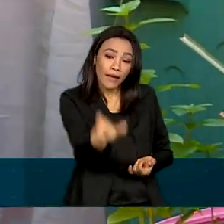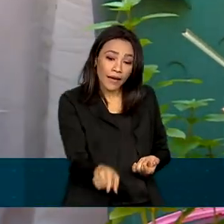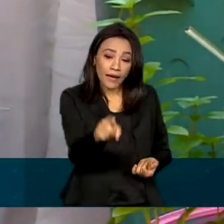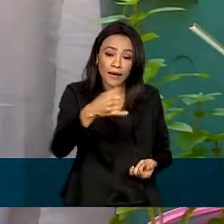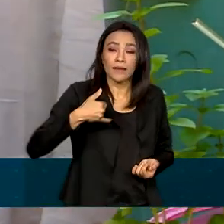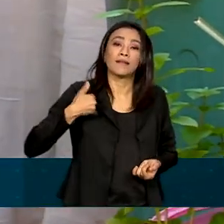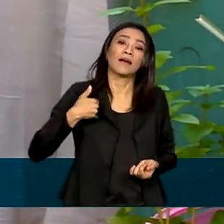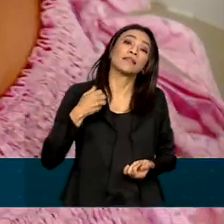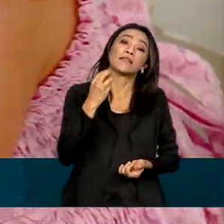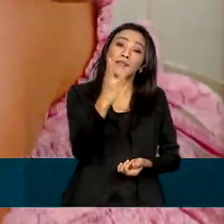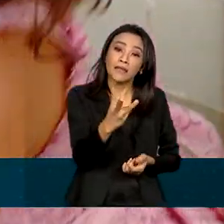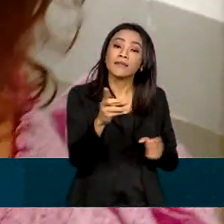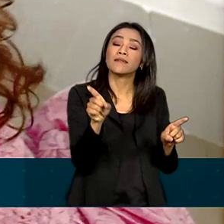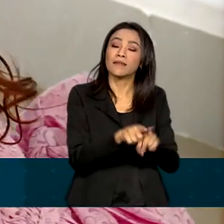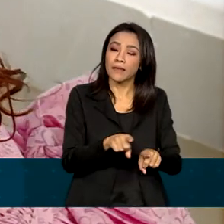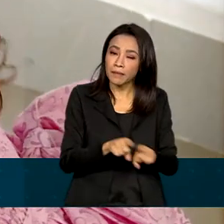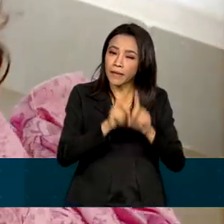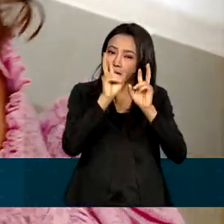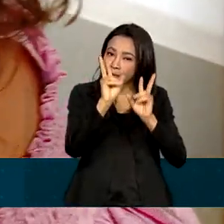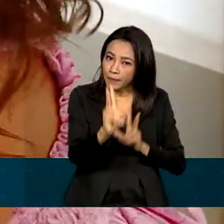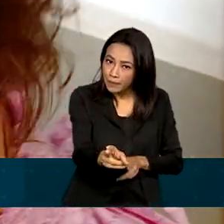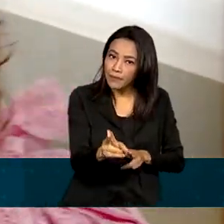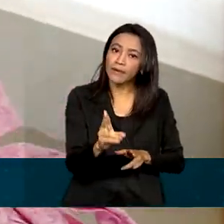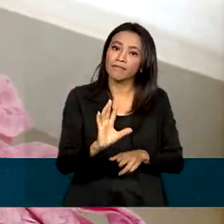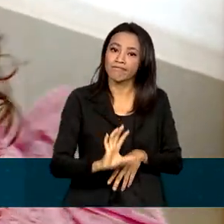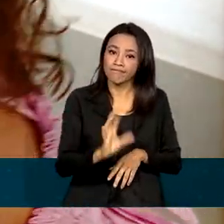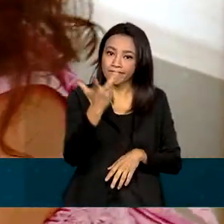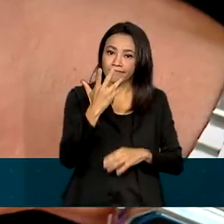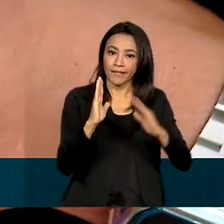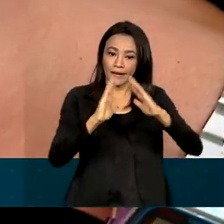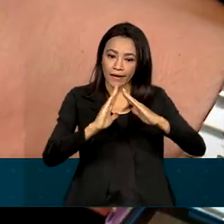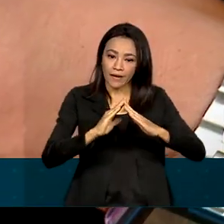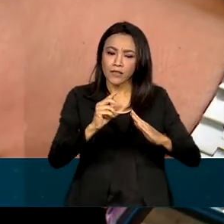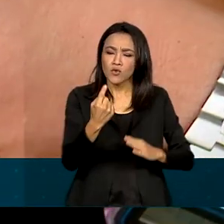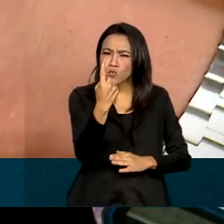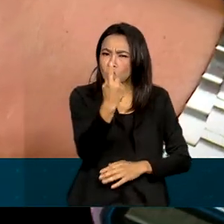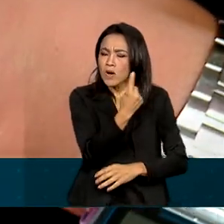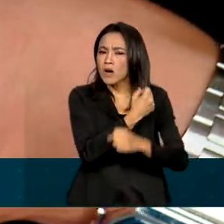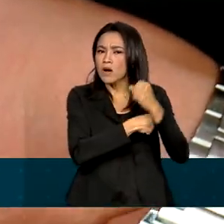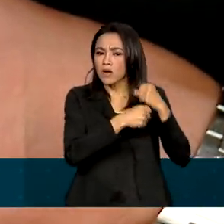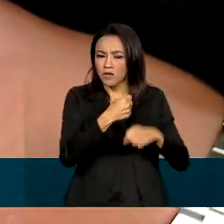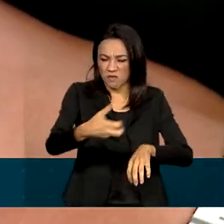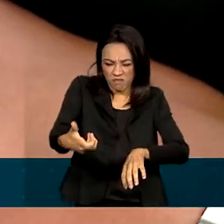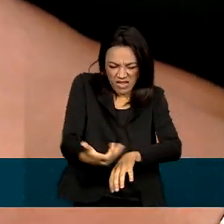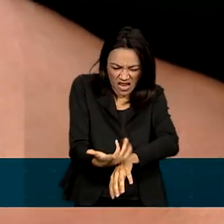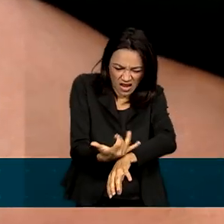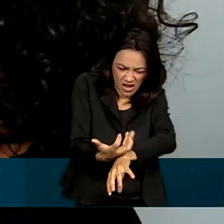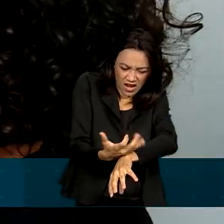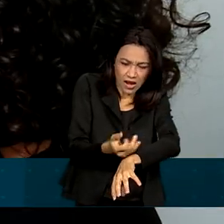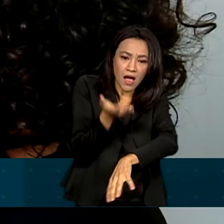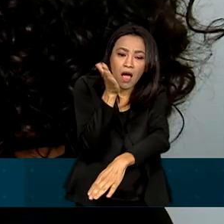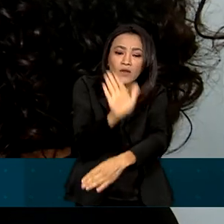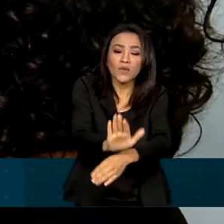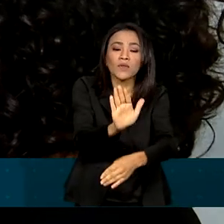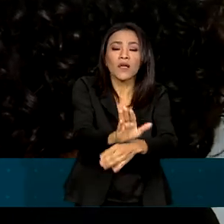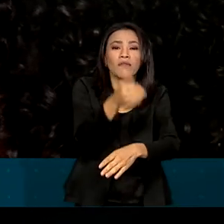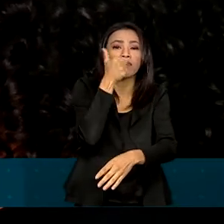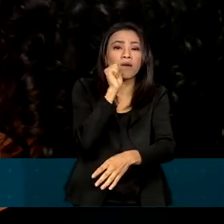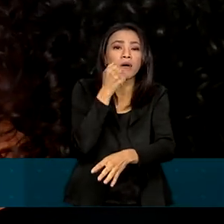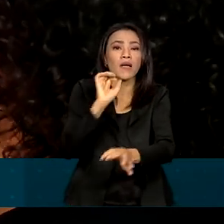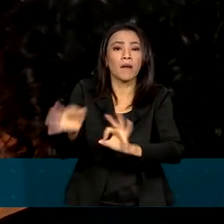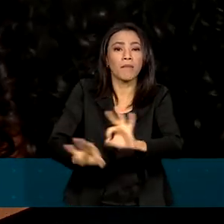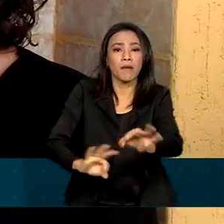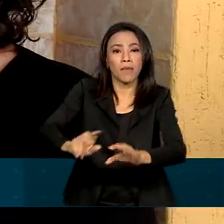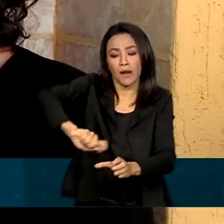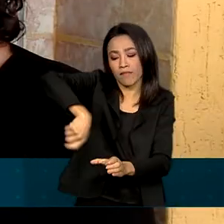3 anos, também passou por um acidente doméstico. Há 1 ano, ela sofreu uma queimadura enquanto ajudava a mãe a preparar